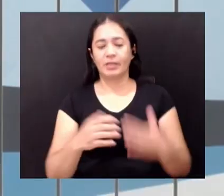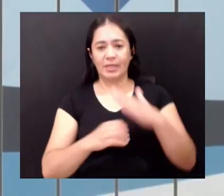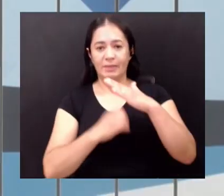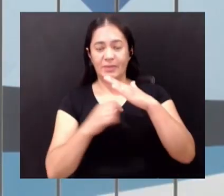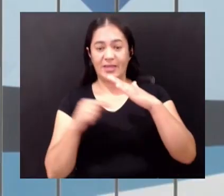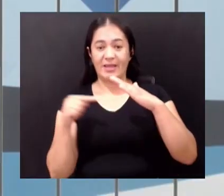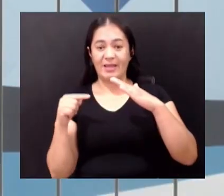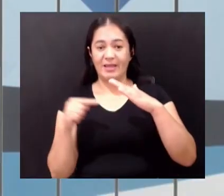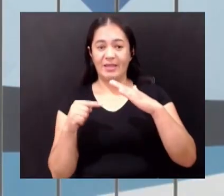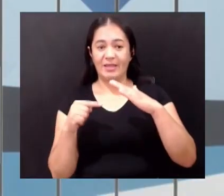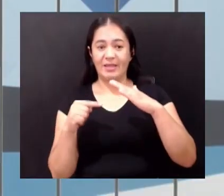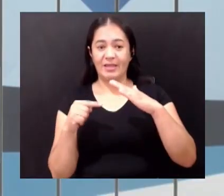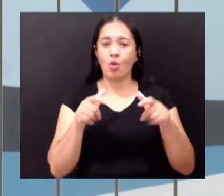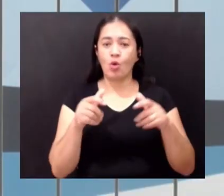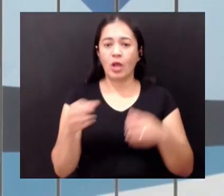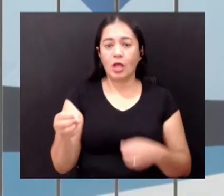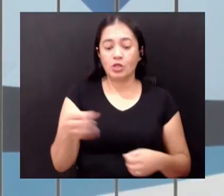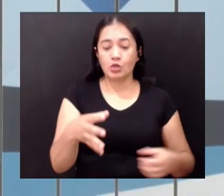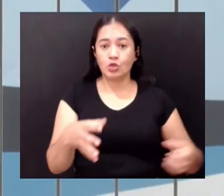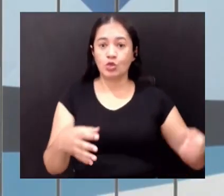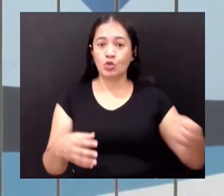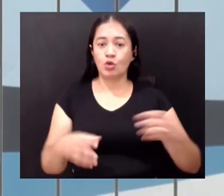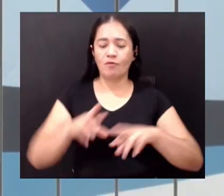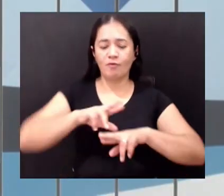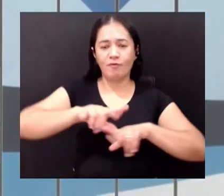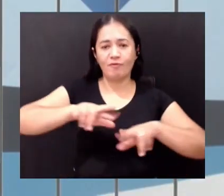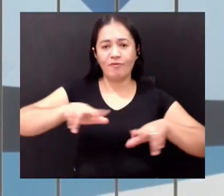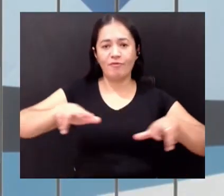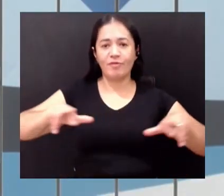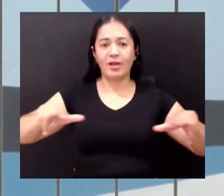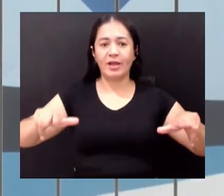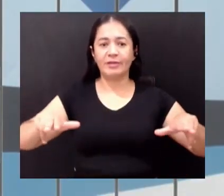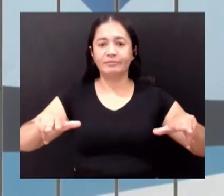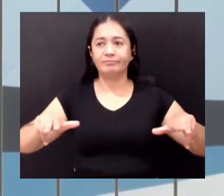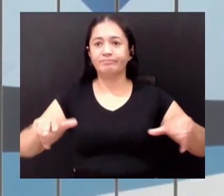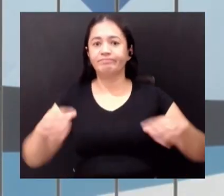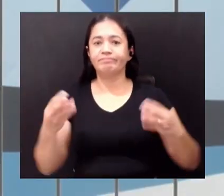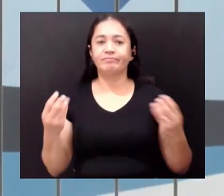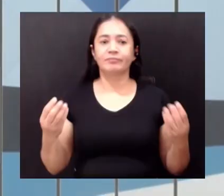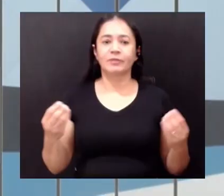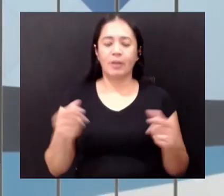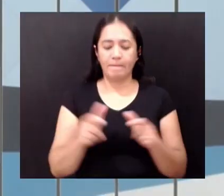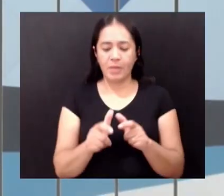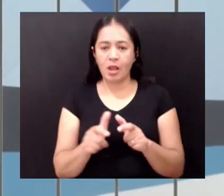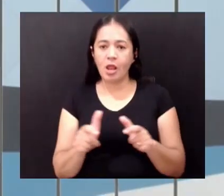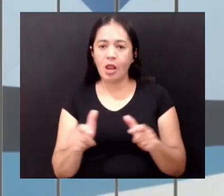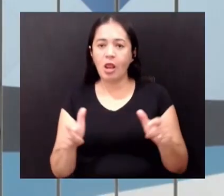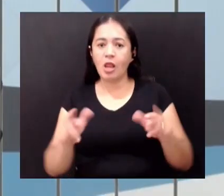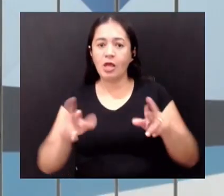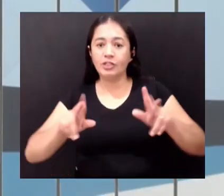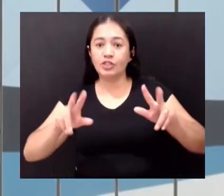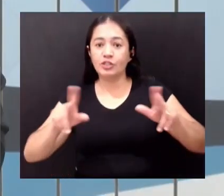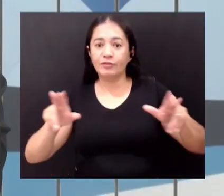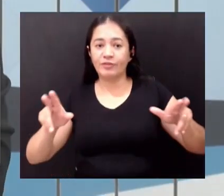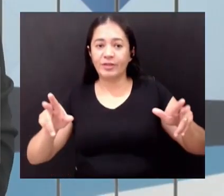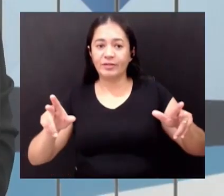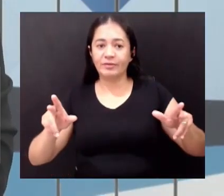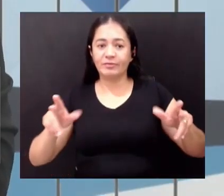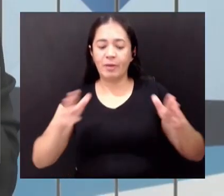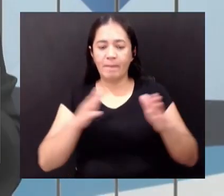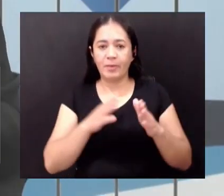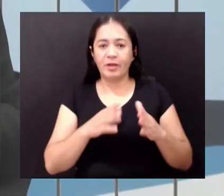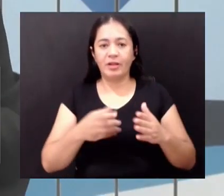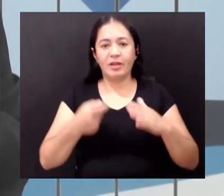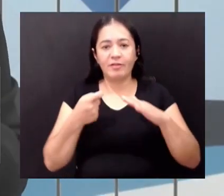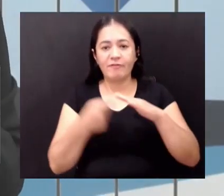mais inovadores, mais diversos, né, que tragam um crescimento diferente e a longo prazo, vão investir em modelos de trabalho